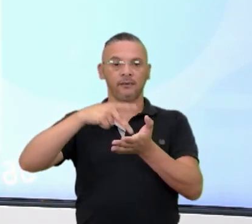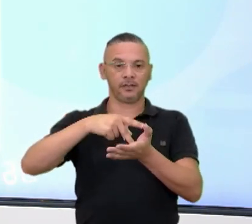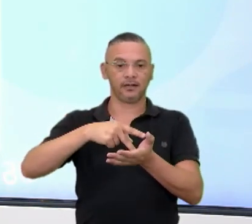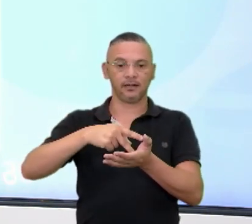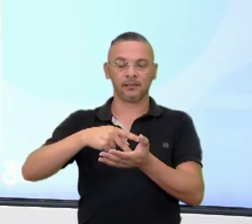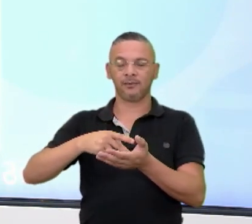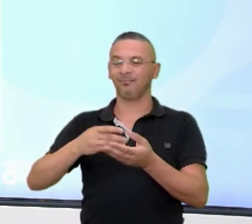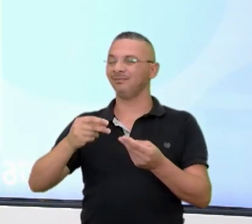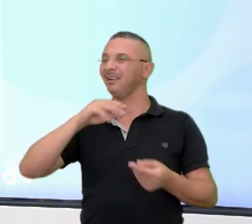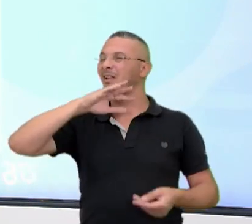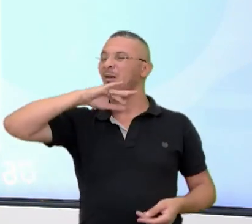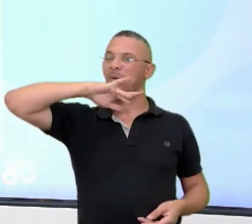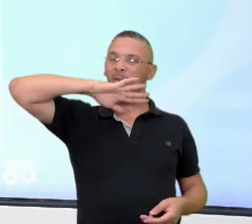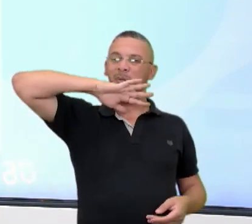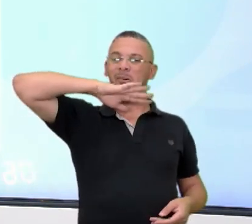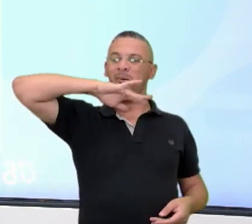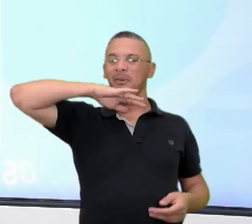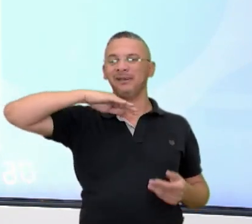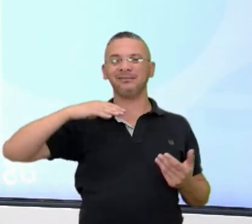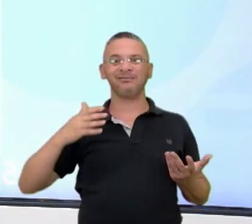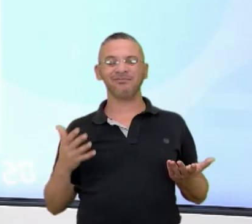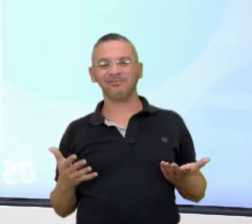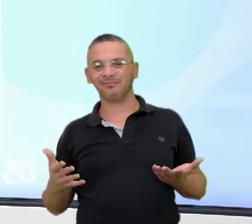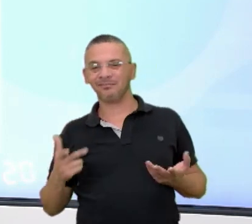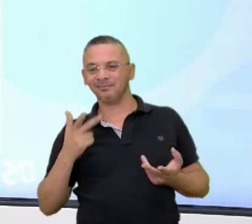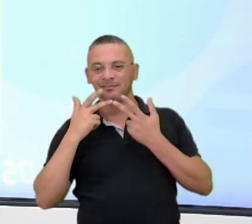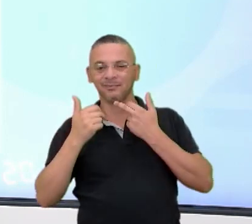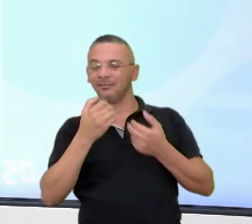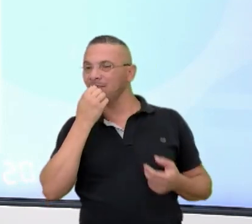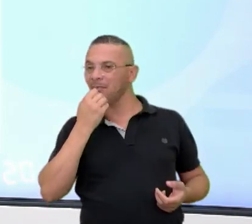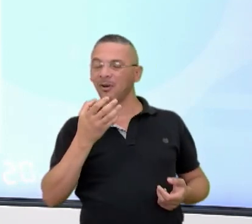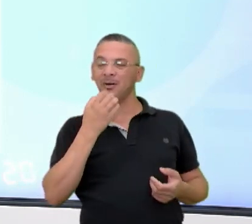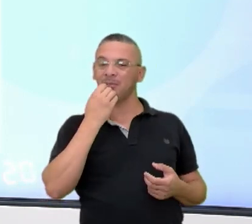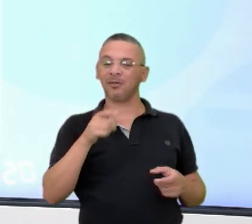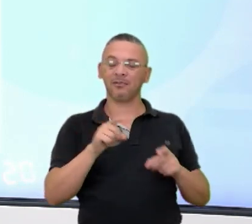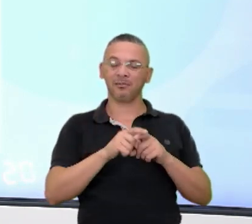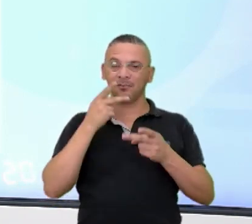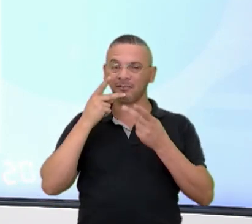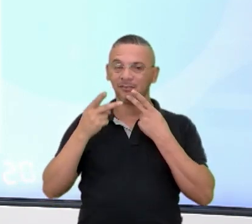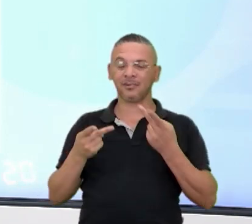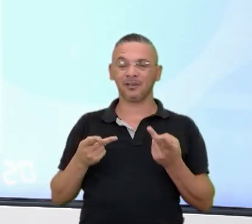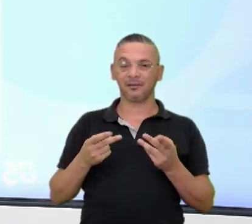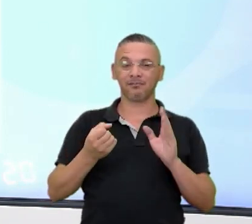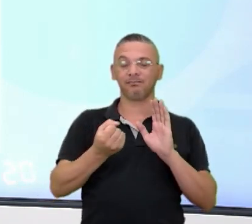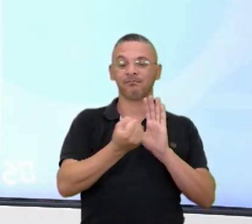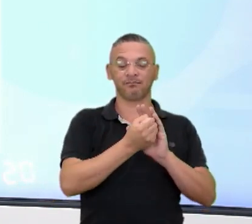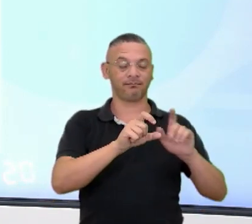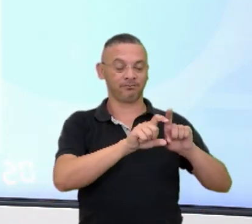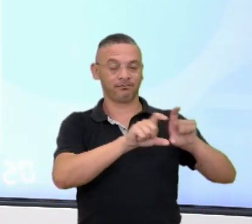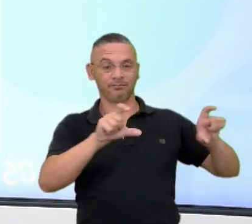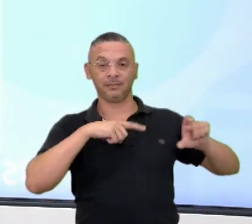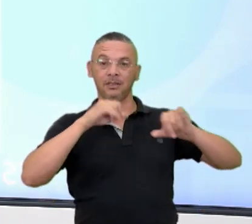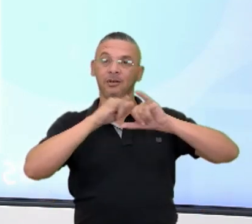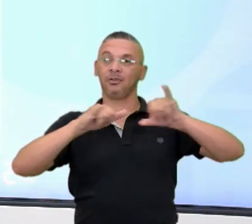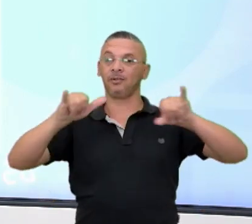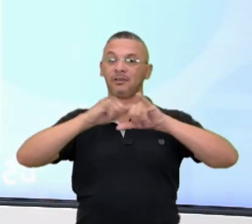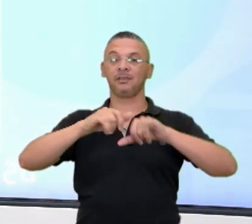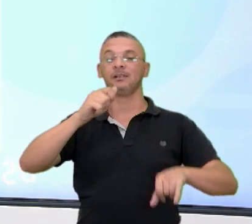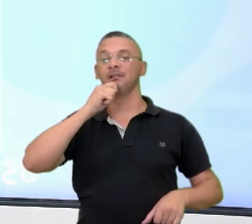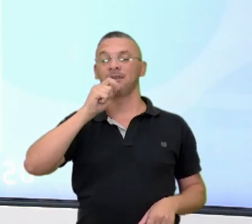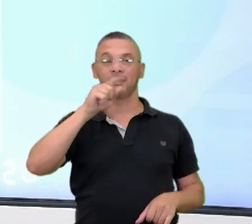eles compram de uma mesma agência de notícias informações. Já falamos aqui o que é agência de notícias. Então, todos eles compram